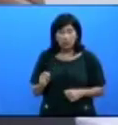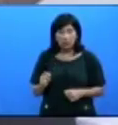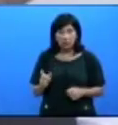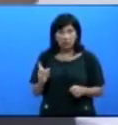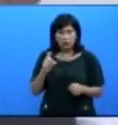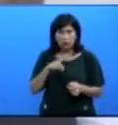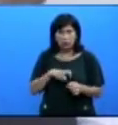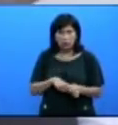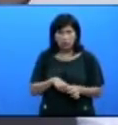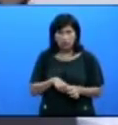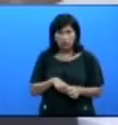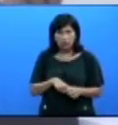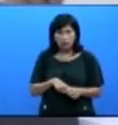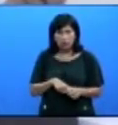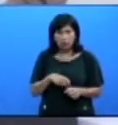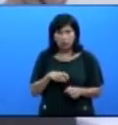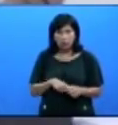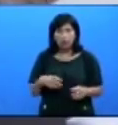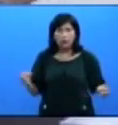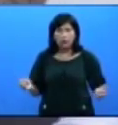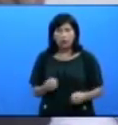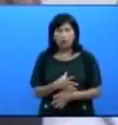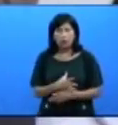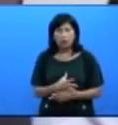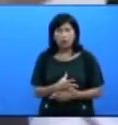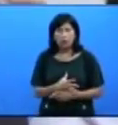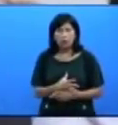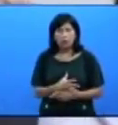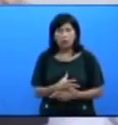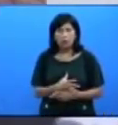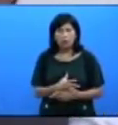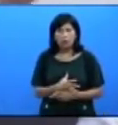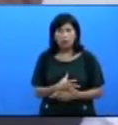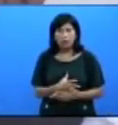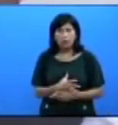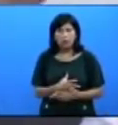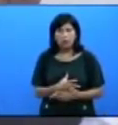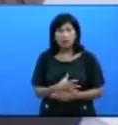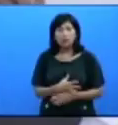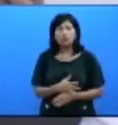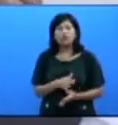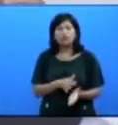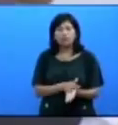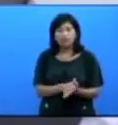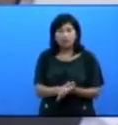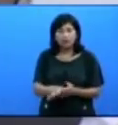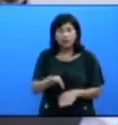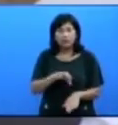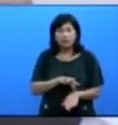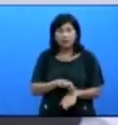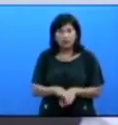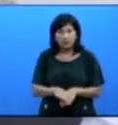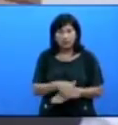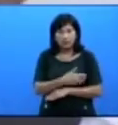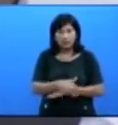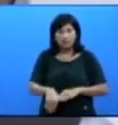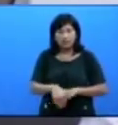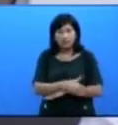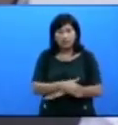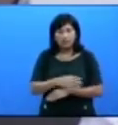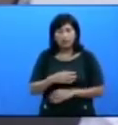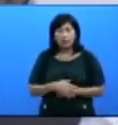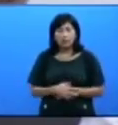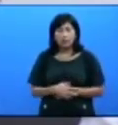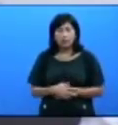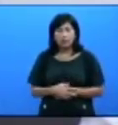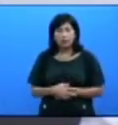Infelizmente, nós vamos ter concluído agora as galerias e o asfaltamento da rua São Sebastião, ali atrás do cemitério, que é